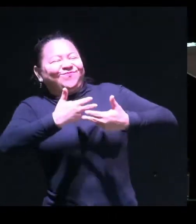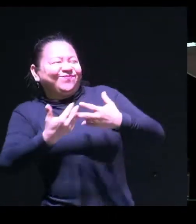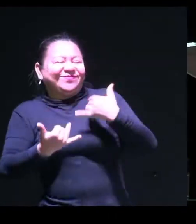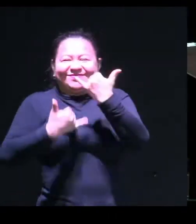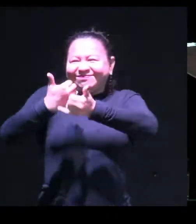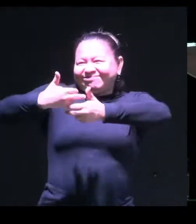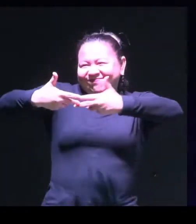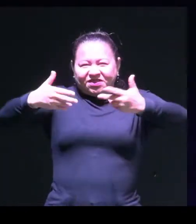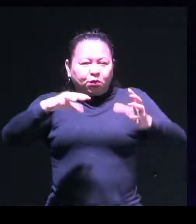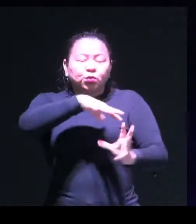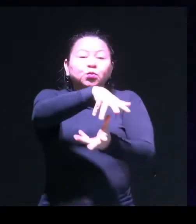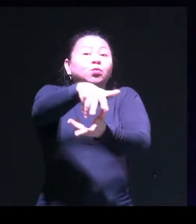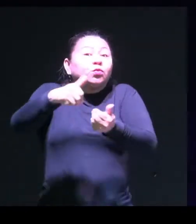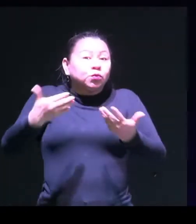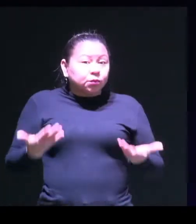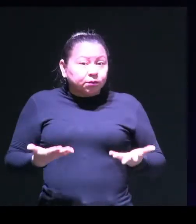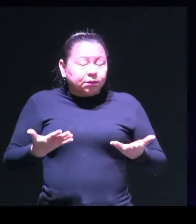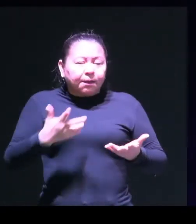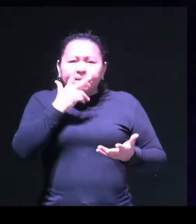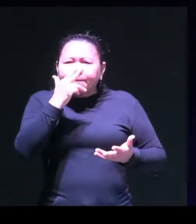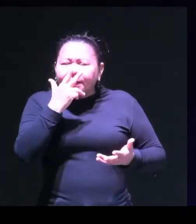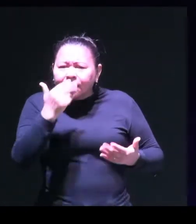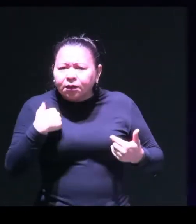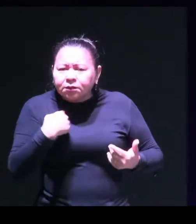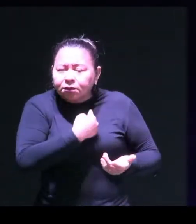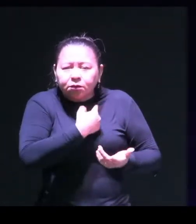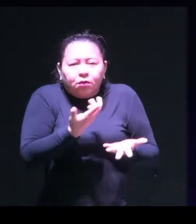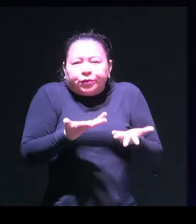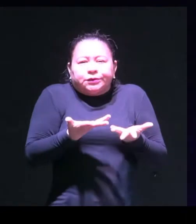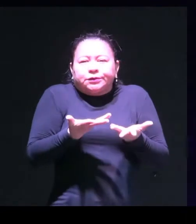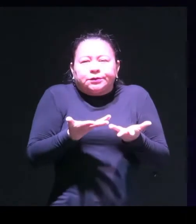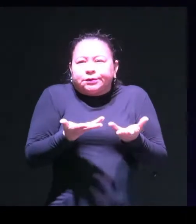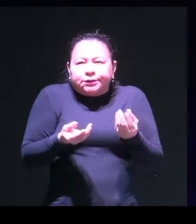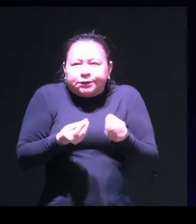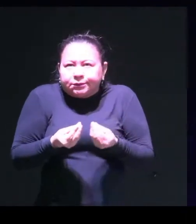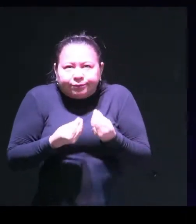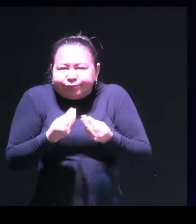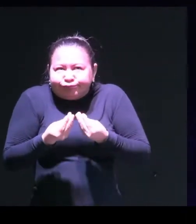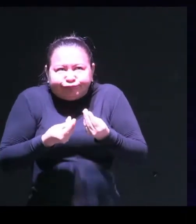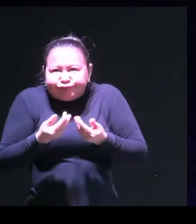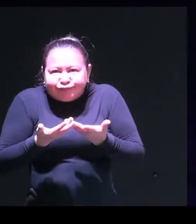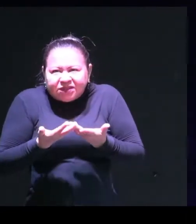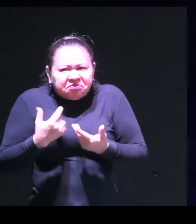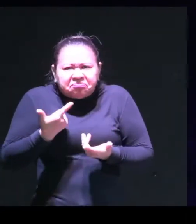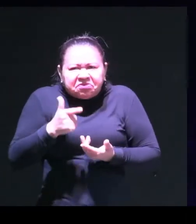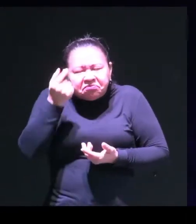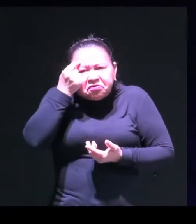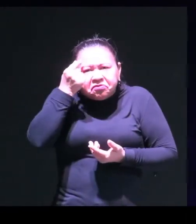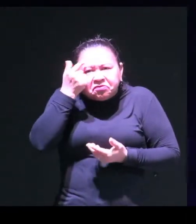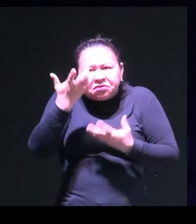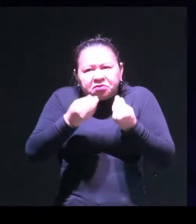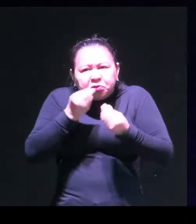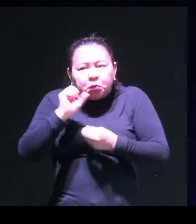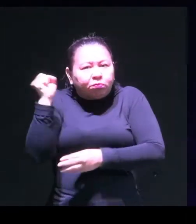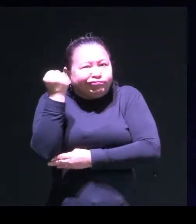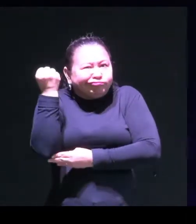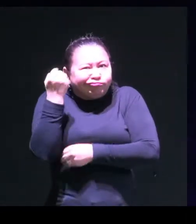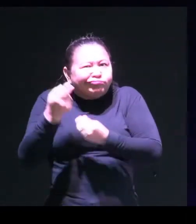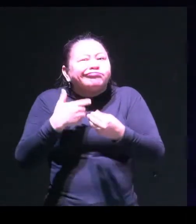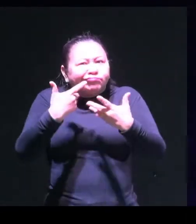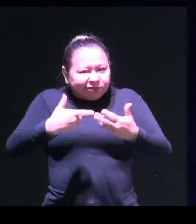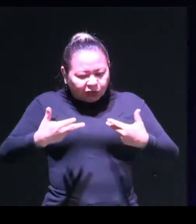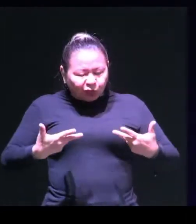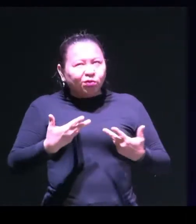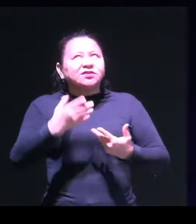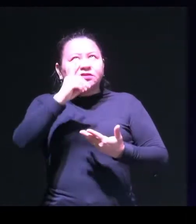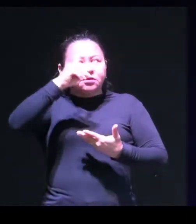diversões, as coisas desse mundo. Parece que nós não estamos muito conscientes da gravidade e da seriedade das